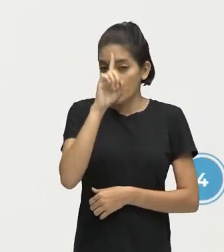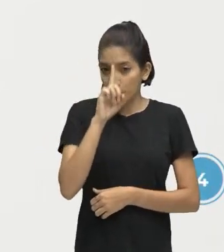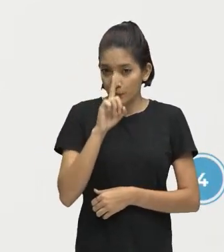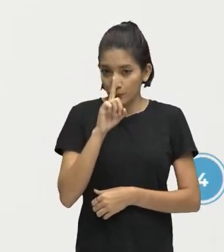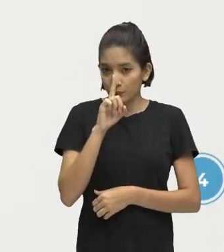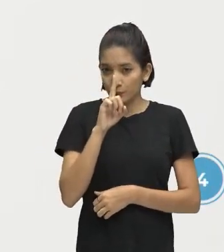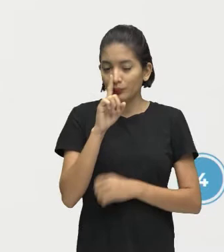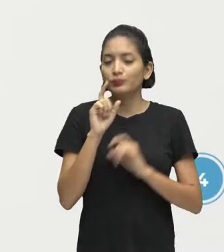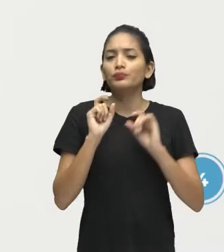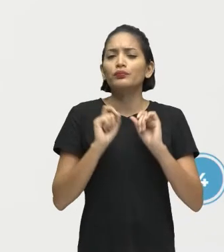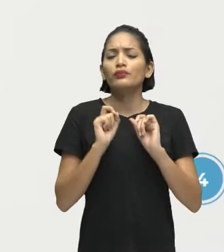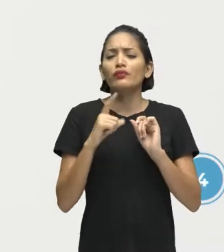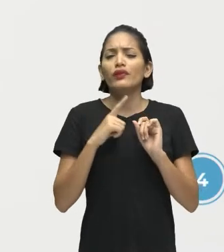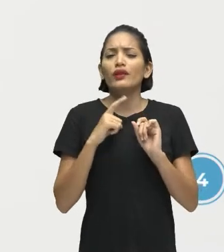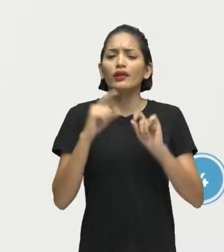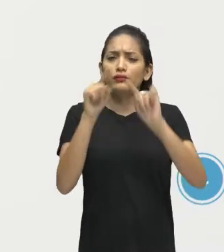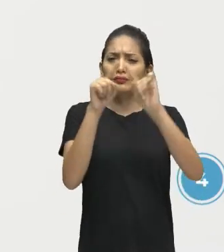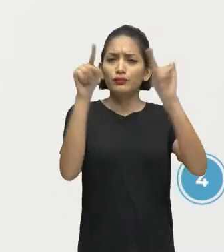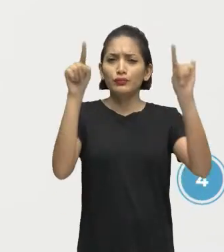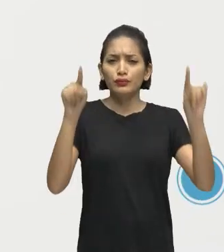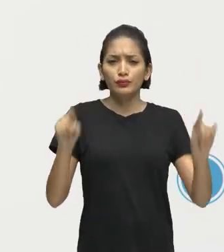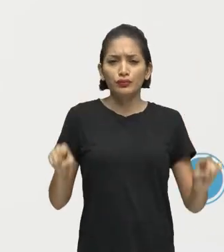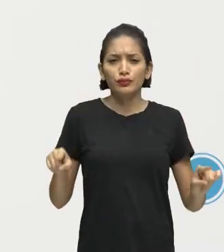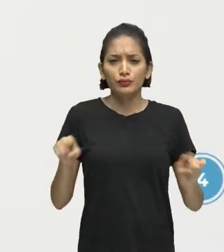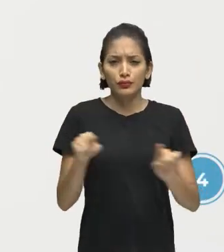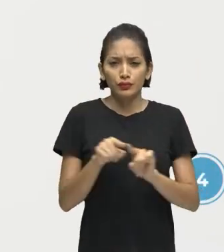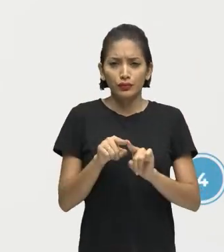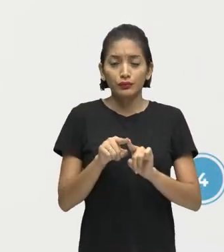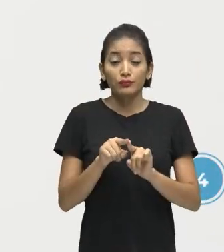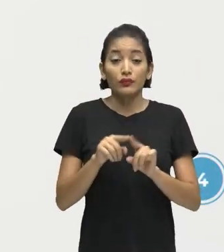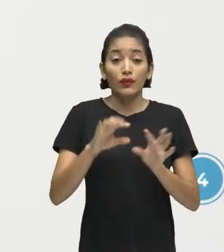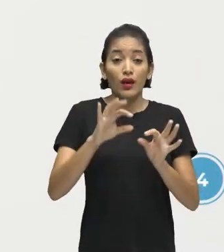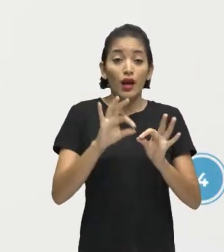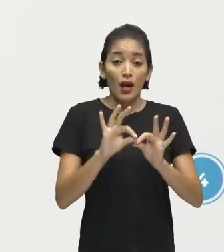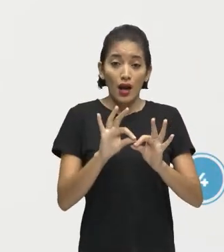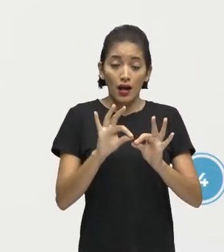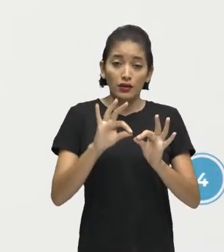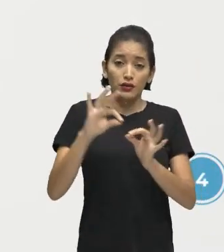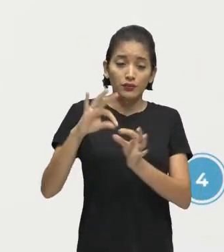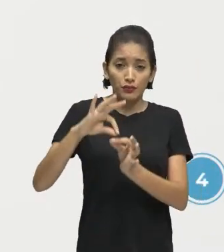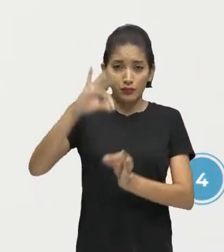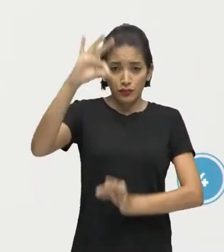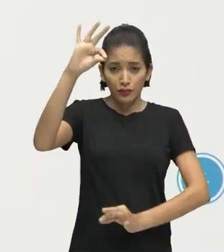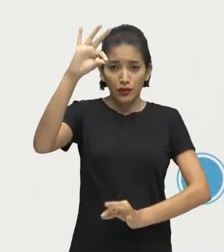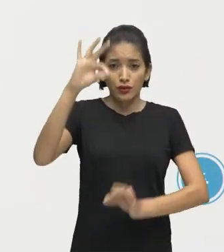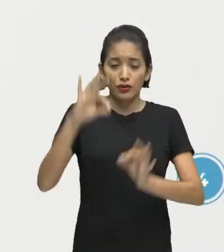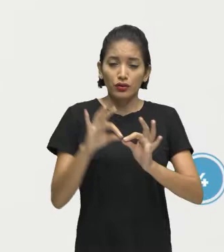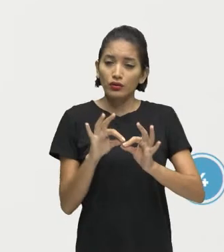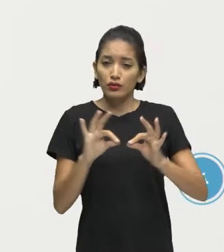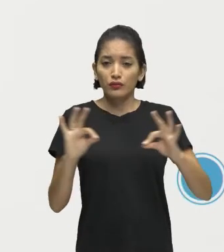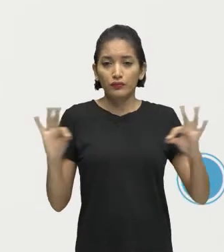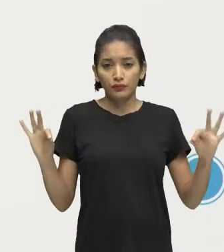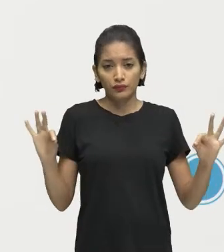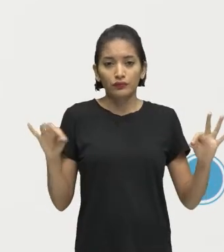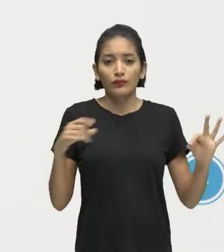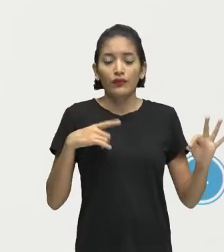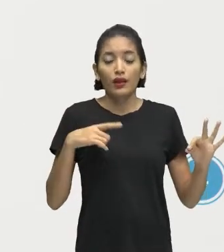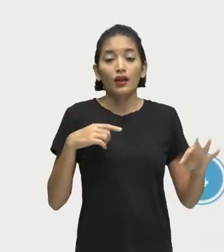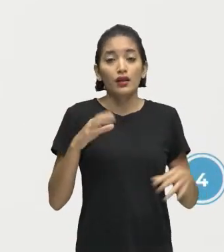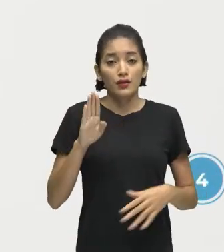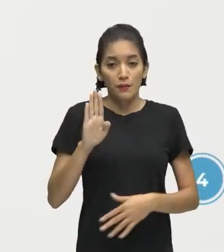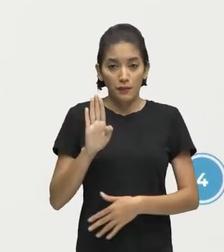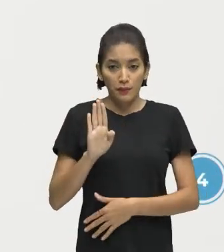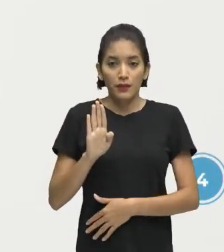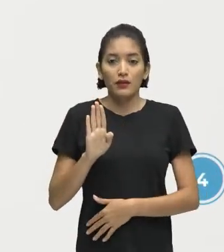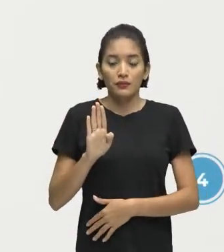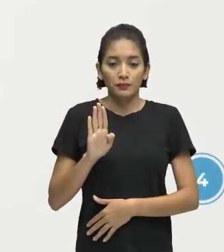E o que a gente tem nesse retângulo? Que essa medida é uma medida B, a